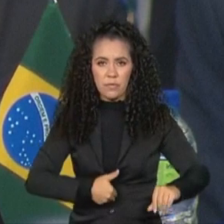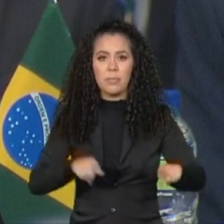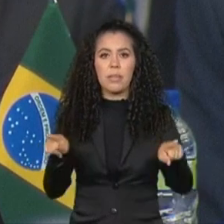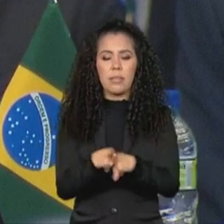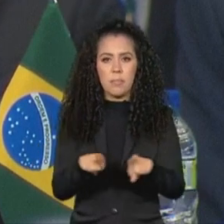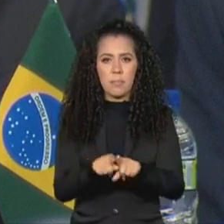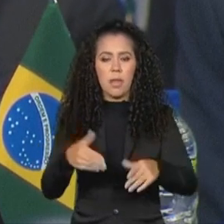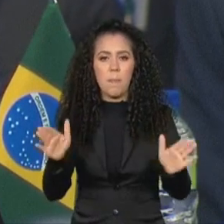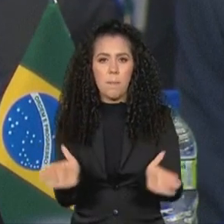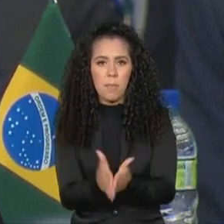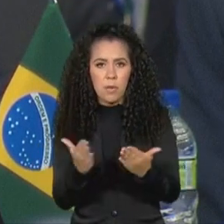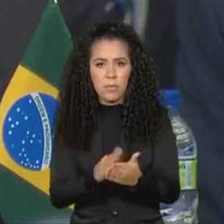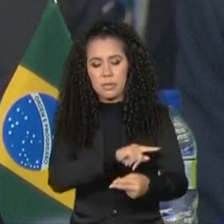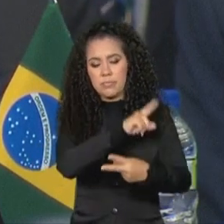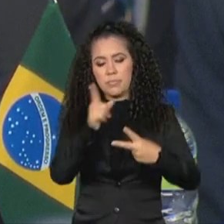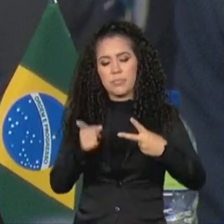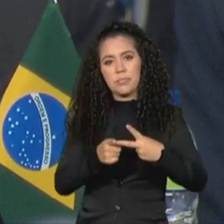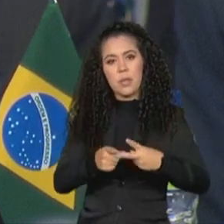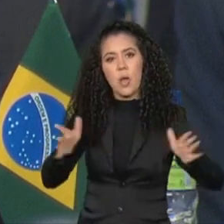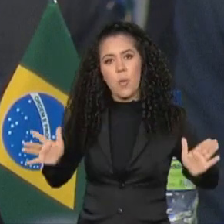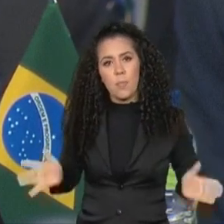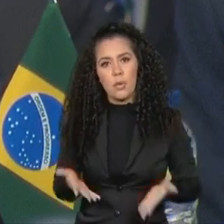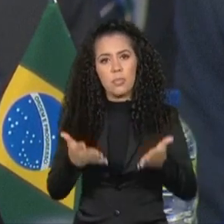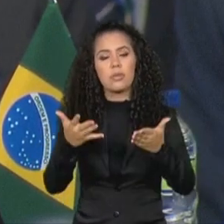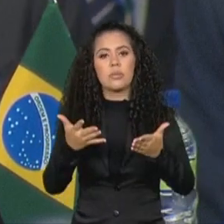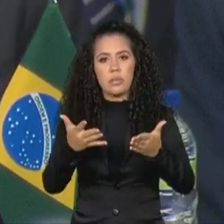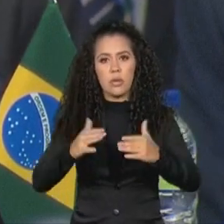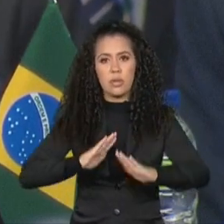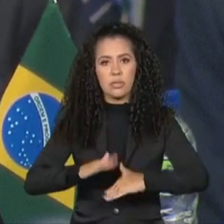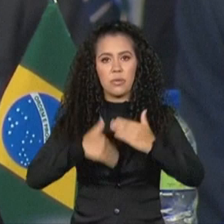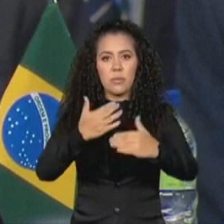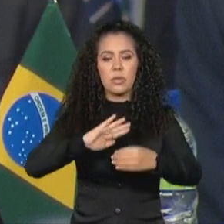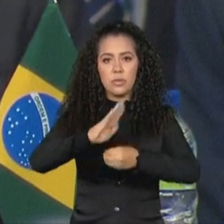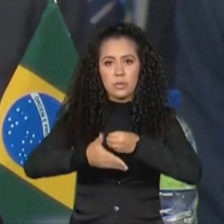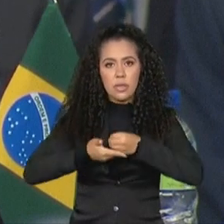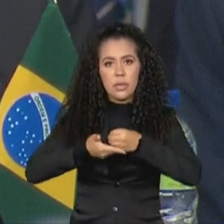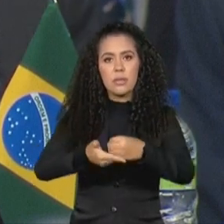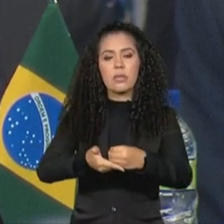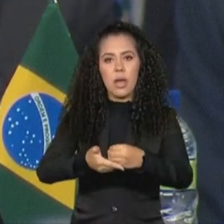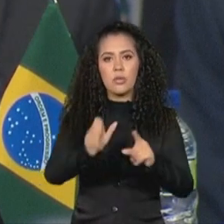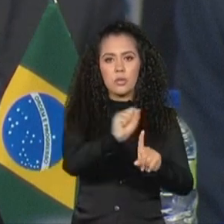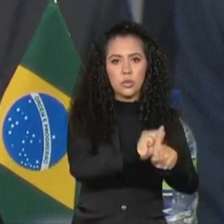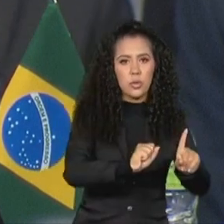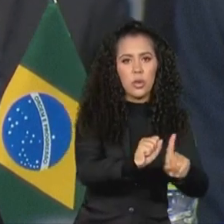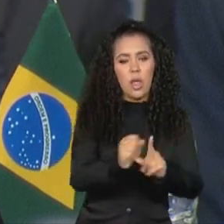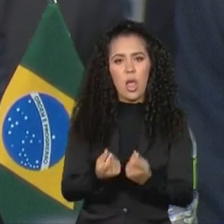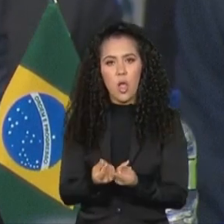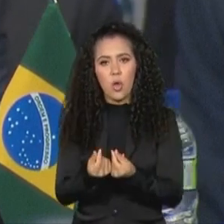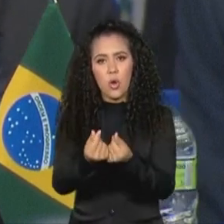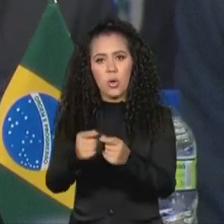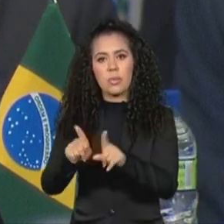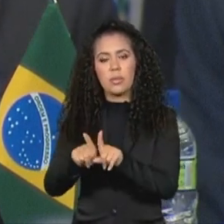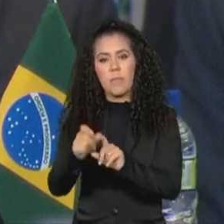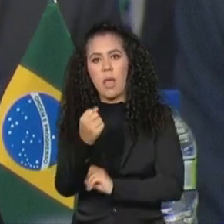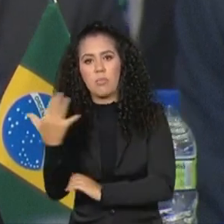o segundo a promoção do desenvolvimento sustentável em sua dimensão social econômico e ambiental e as